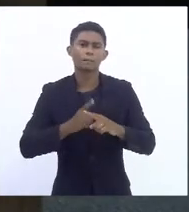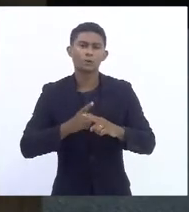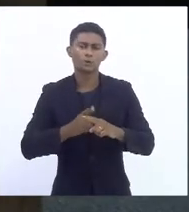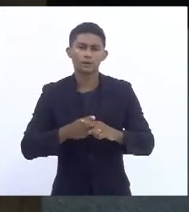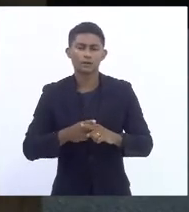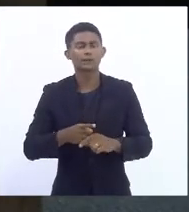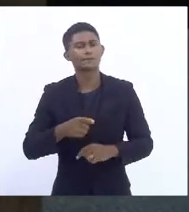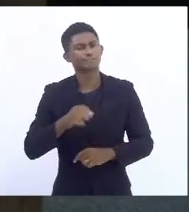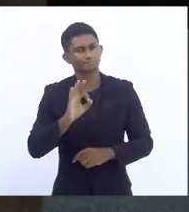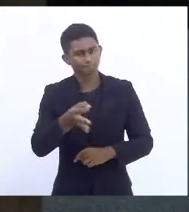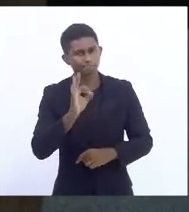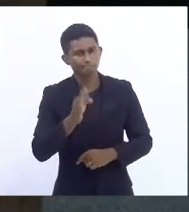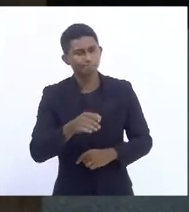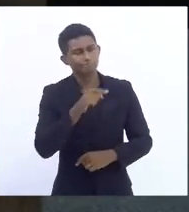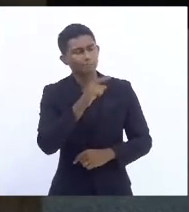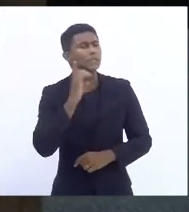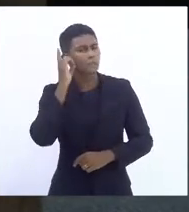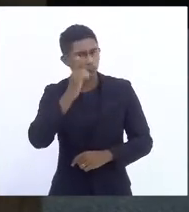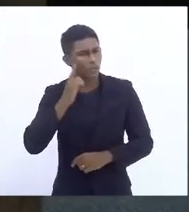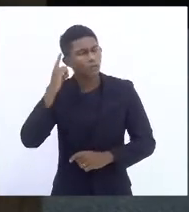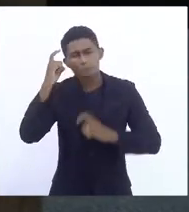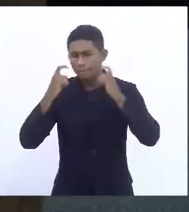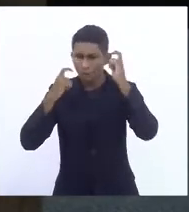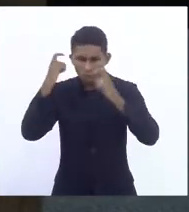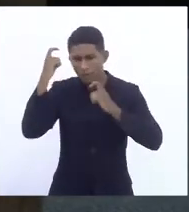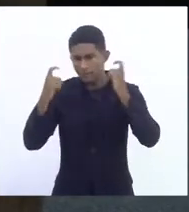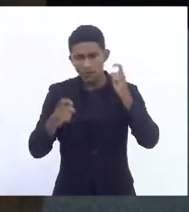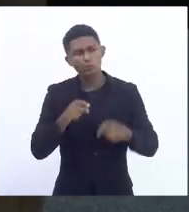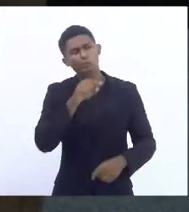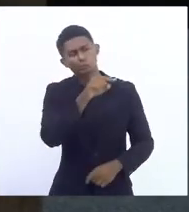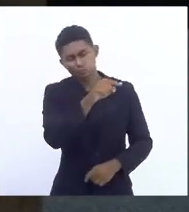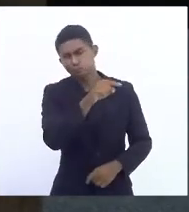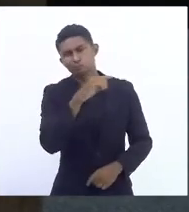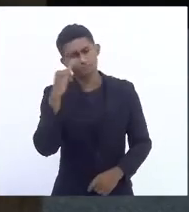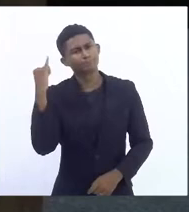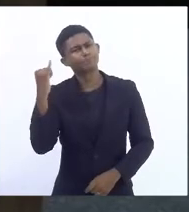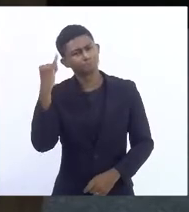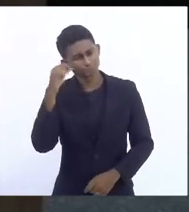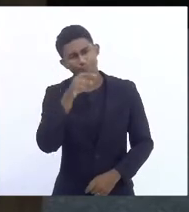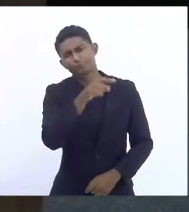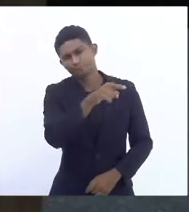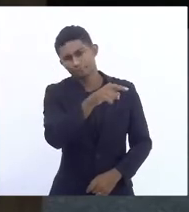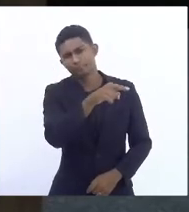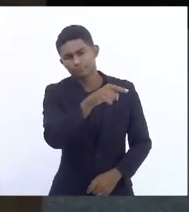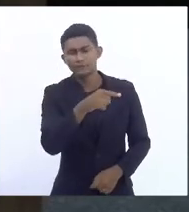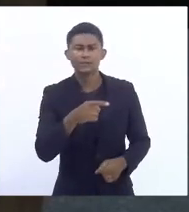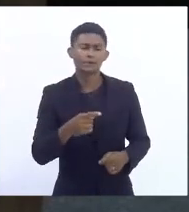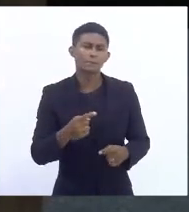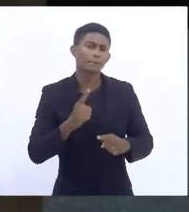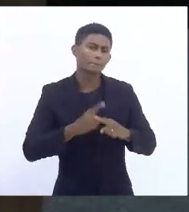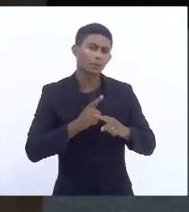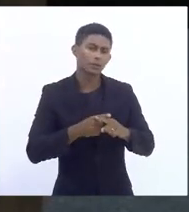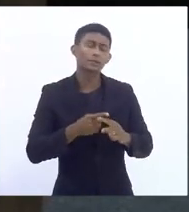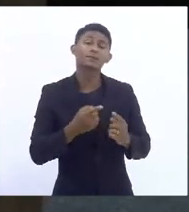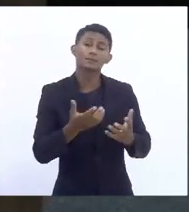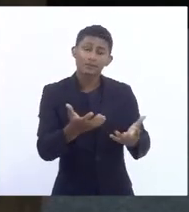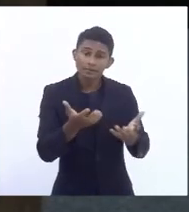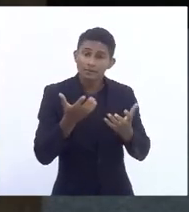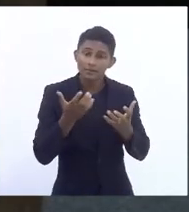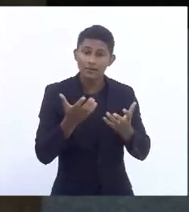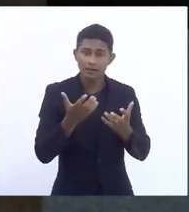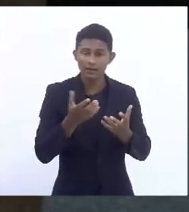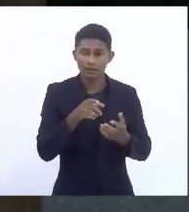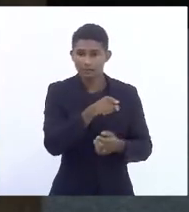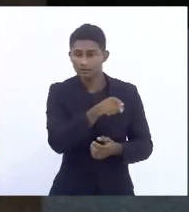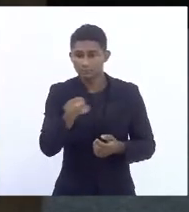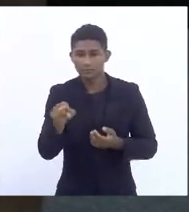preocupação relevante do deputado, porque a preocupação é no sentido de garantir a